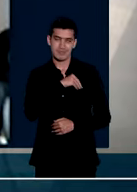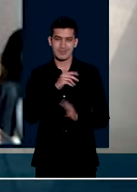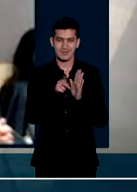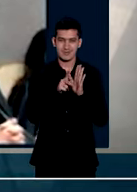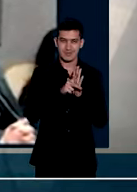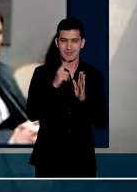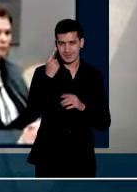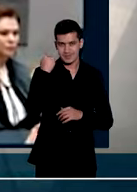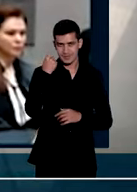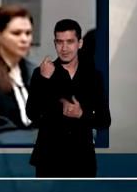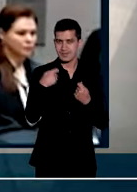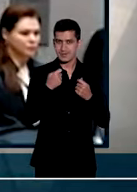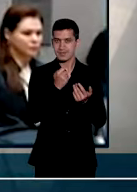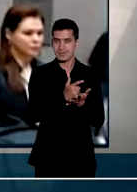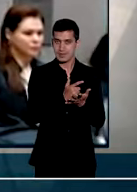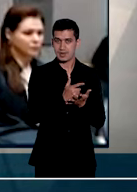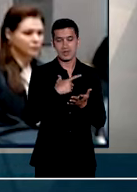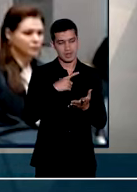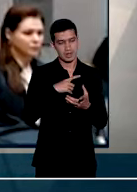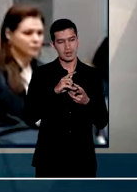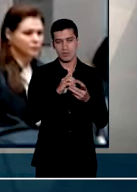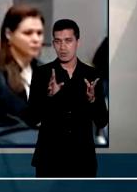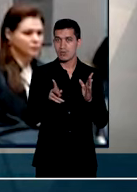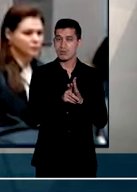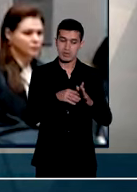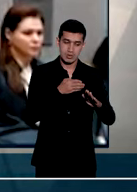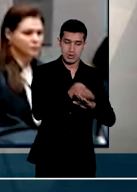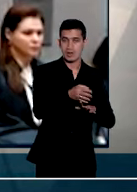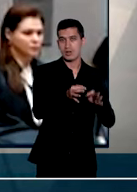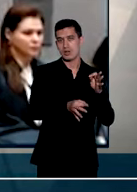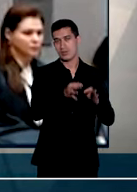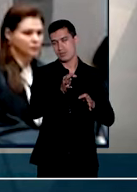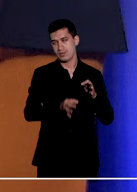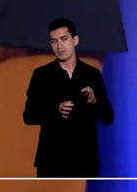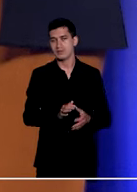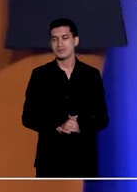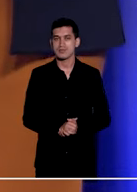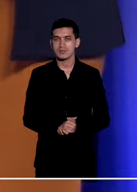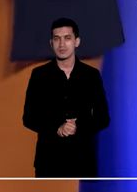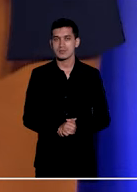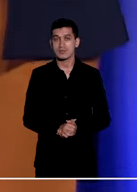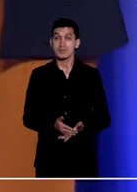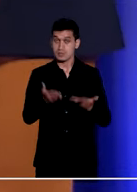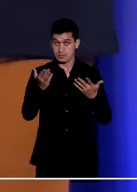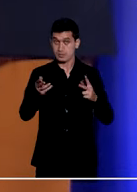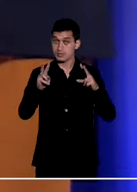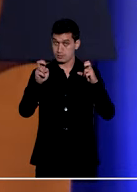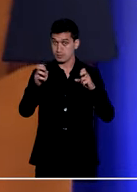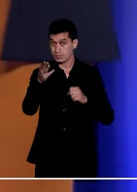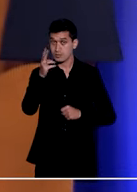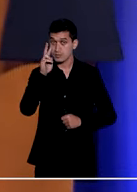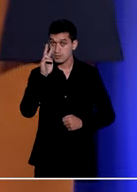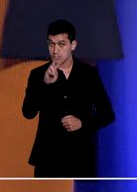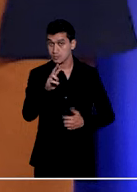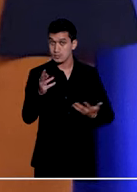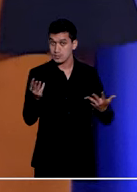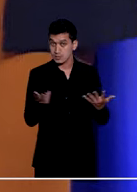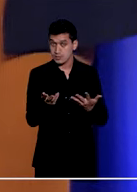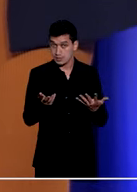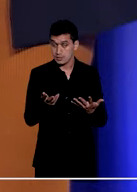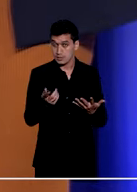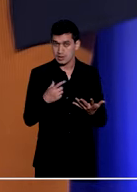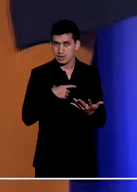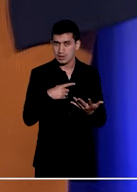democratização do acesso à justiça e o contraditório ampliado essa matéria que você acabou de assistir tem